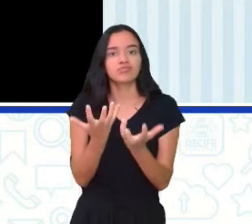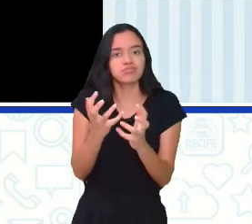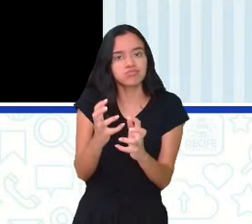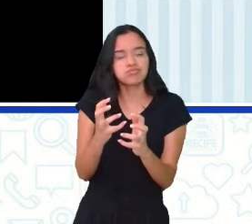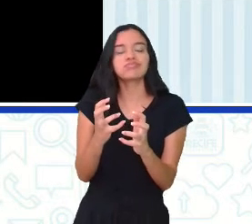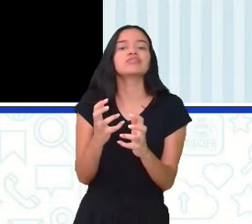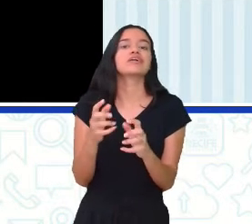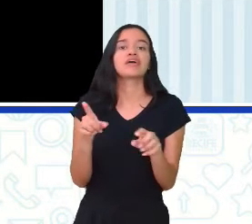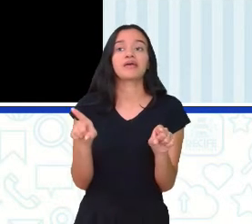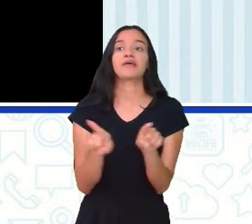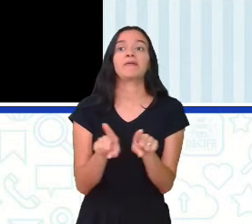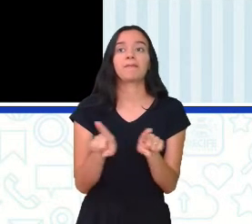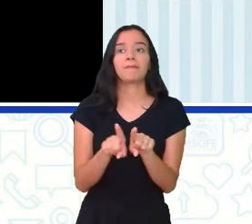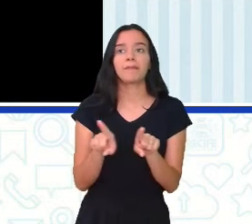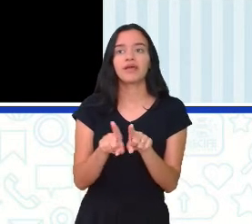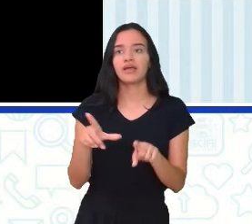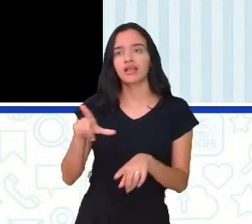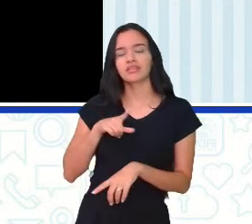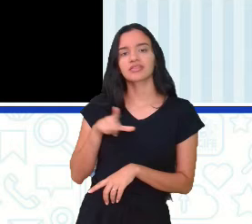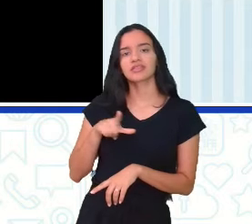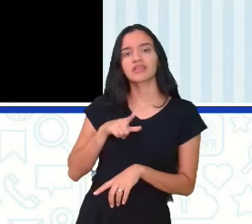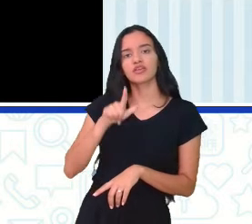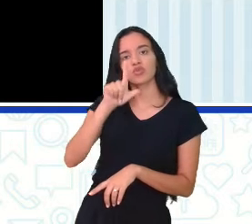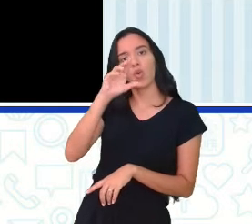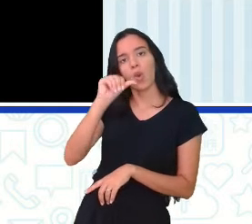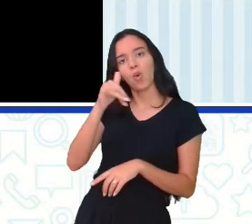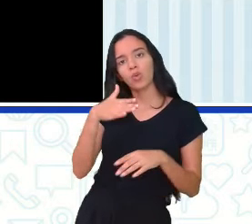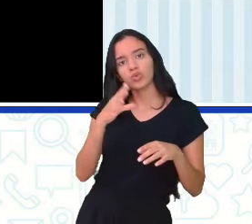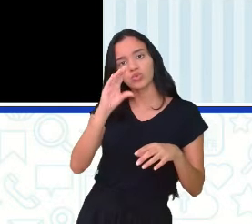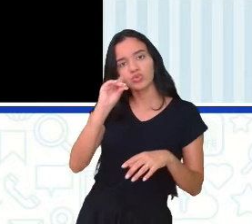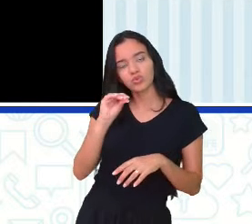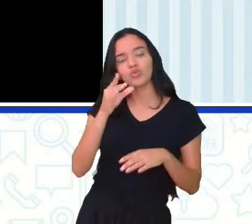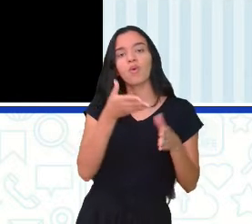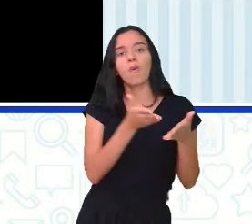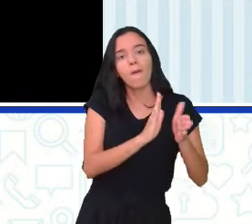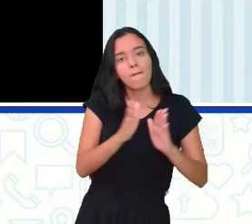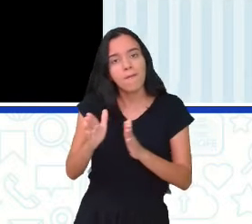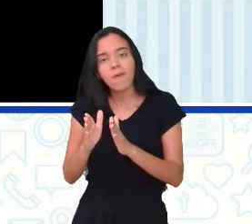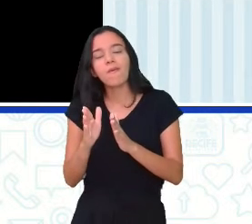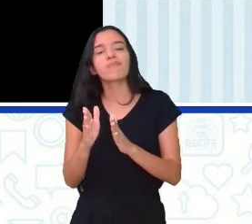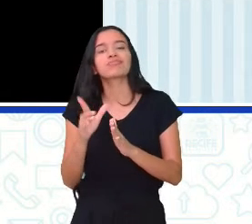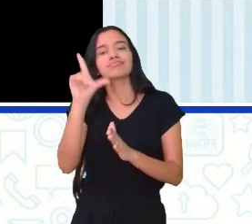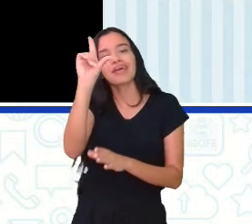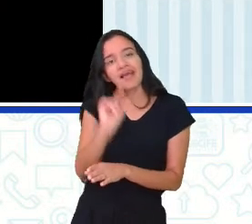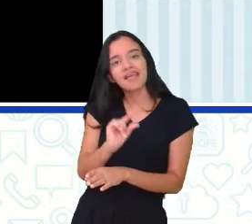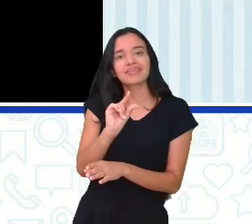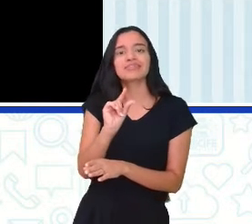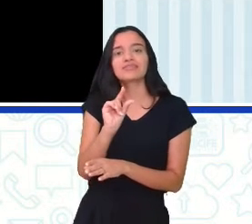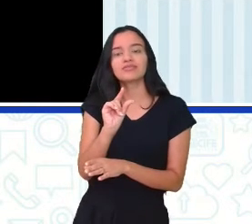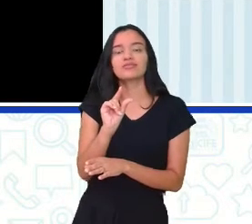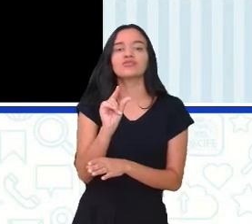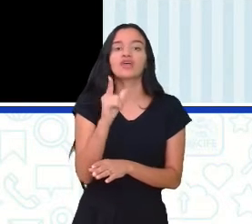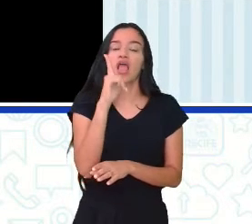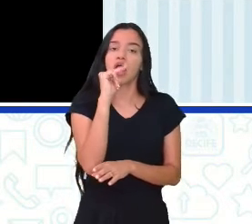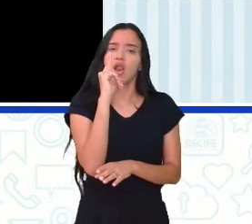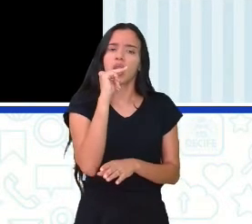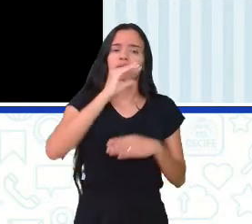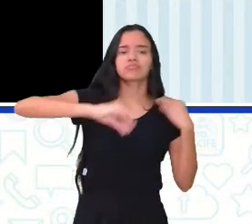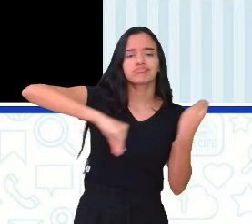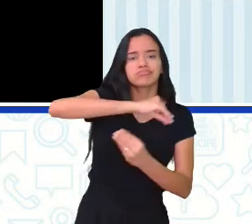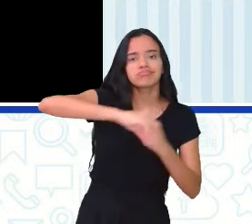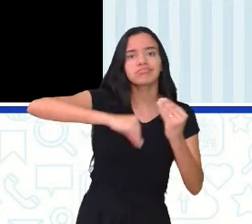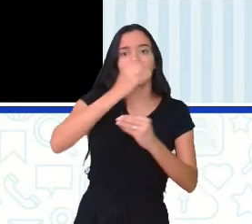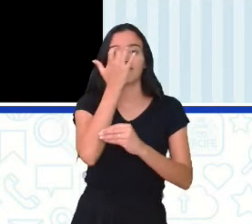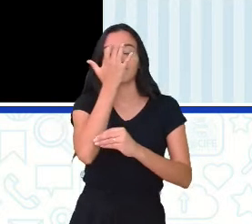casa de desidratação, o lodo passa por um novo processo de secagem. O objetivo é reduzir o teor de líquidos na mistura,